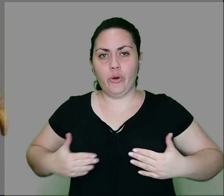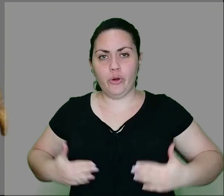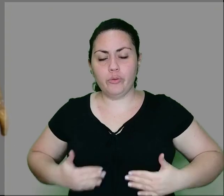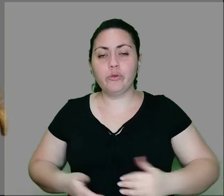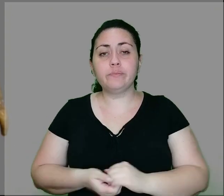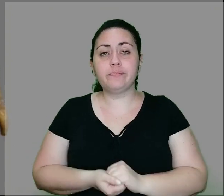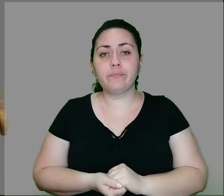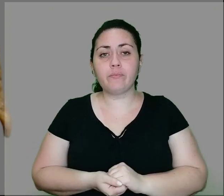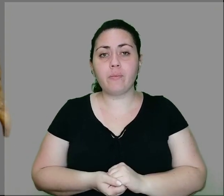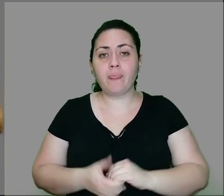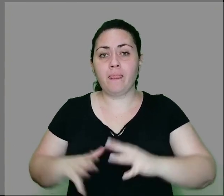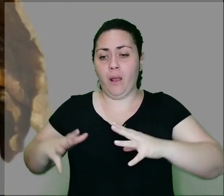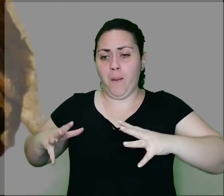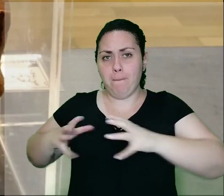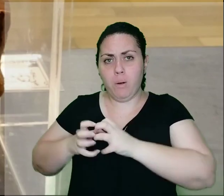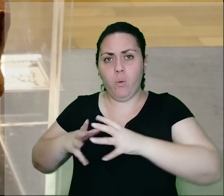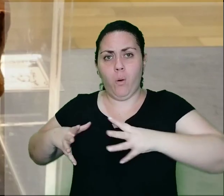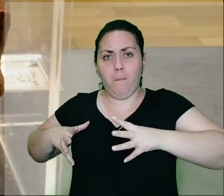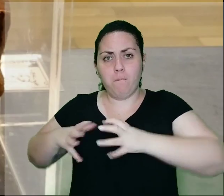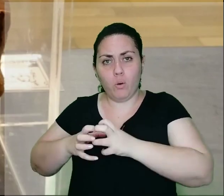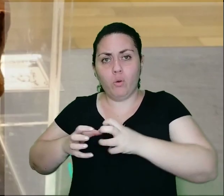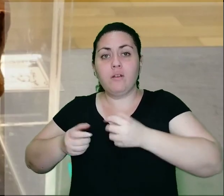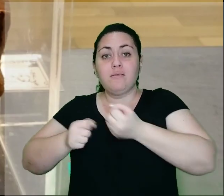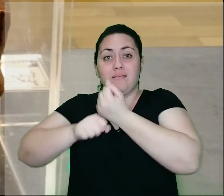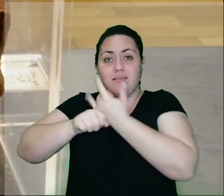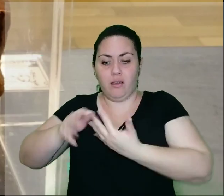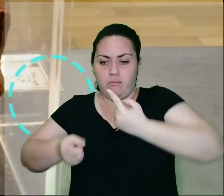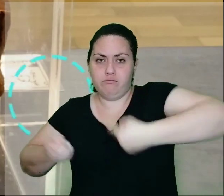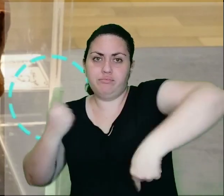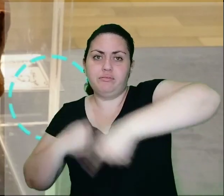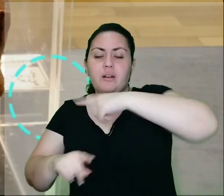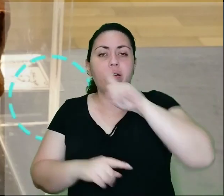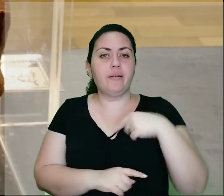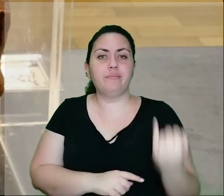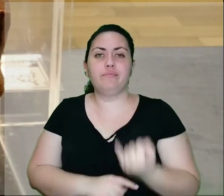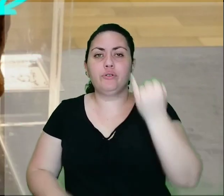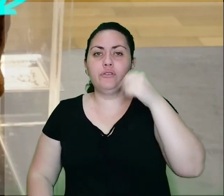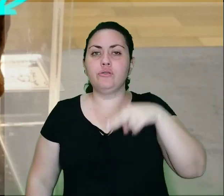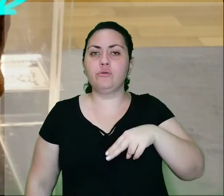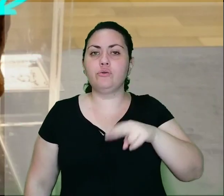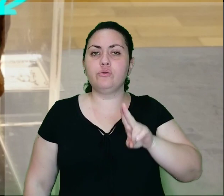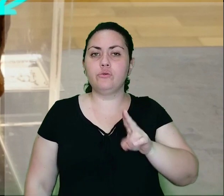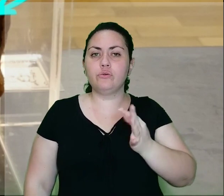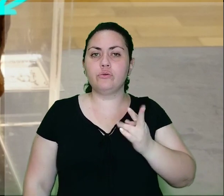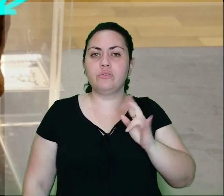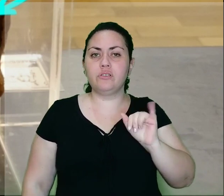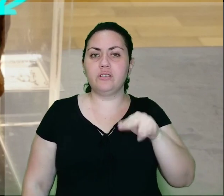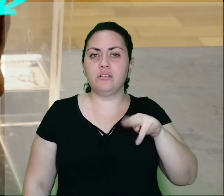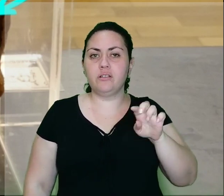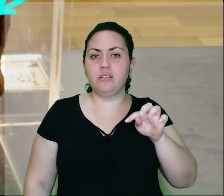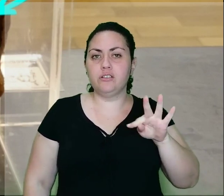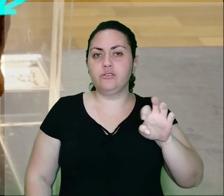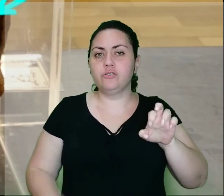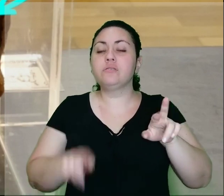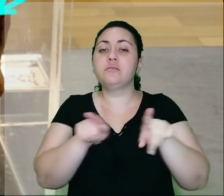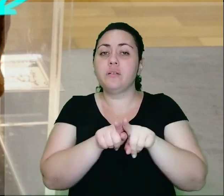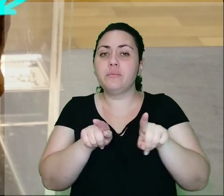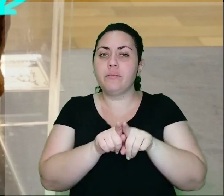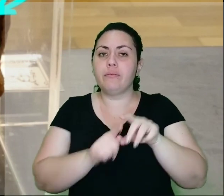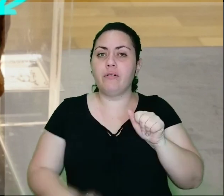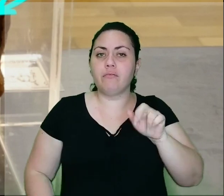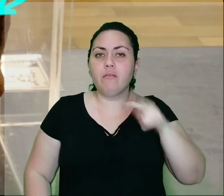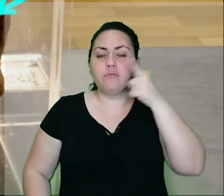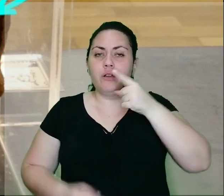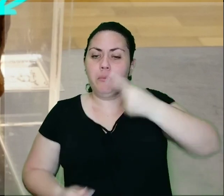corpo. O bombeamento do sangue é fundamental para que nutrientes e oxigênio cheguem a todas as células e